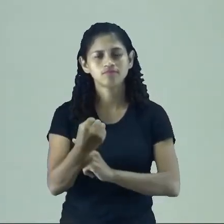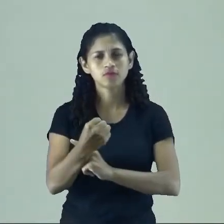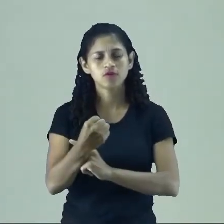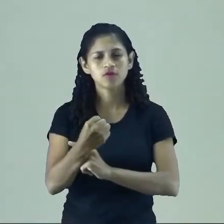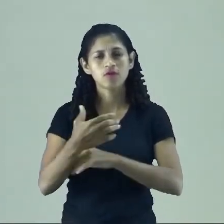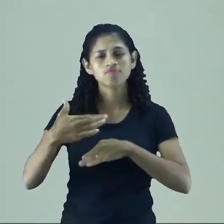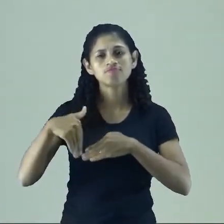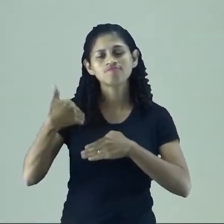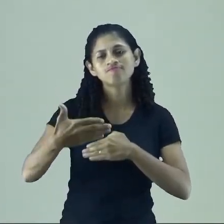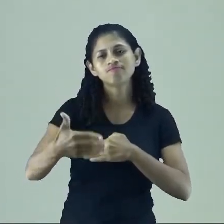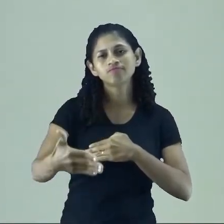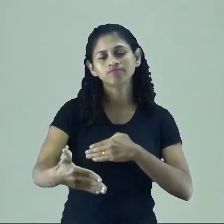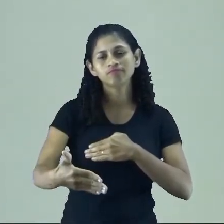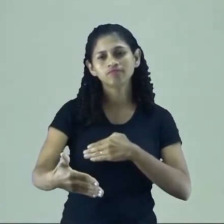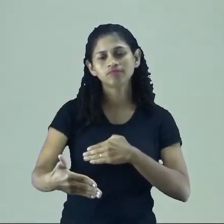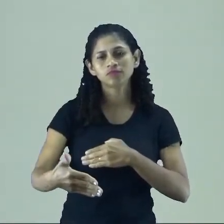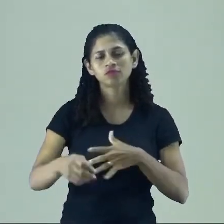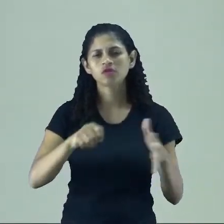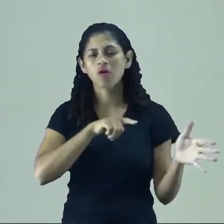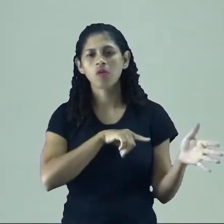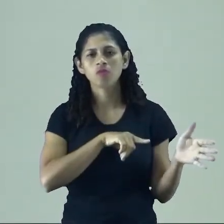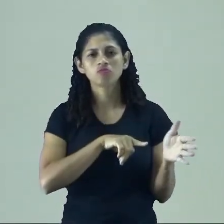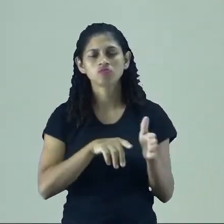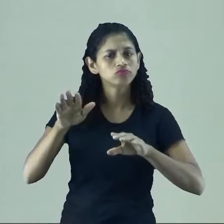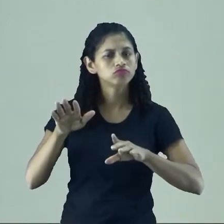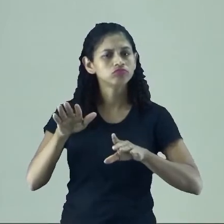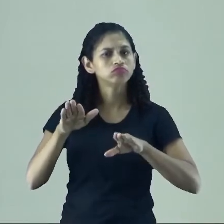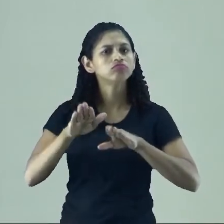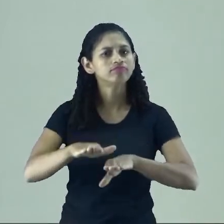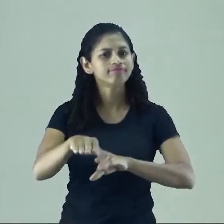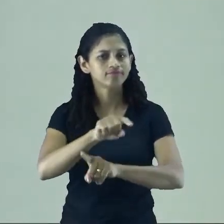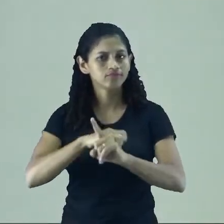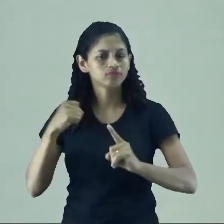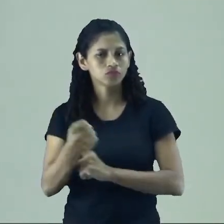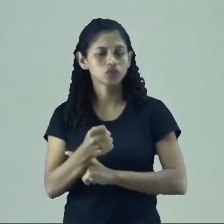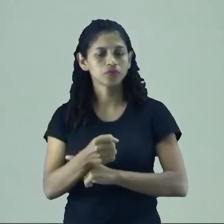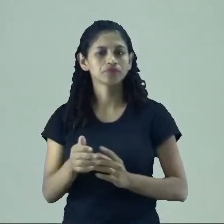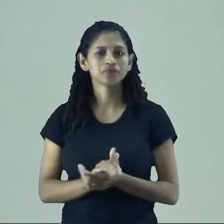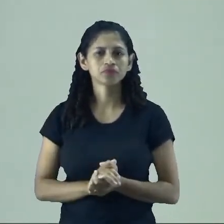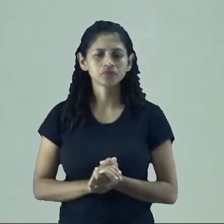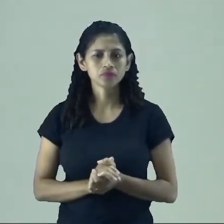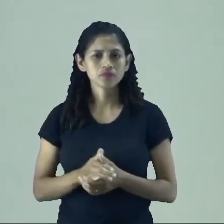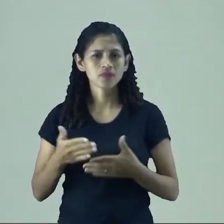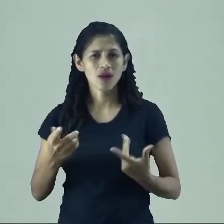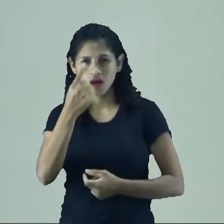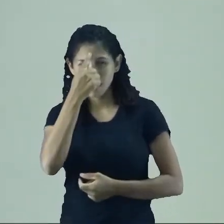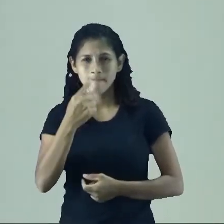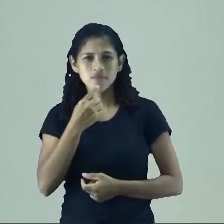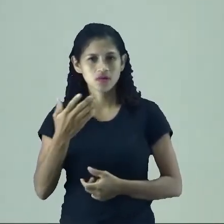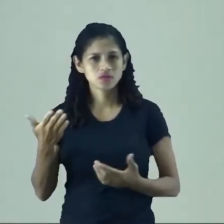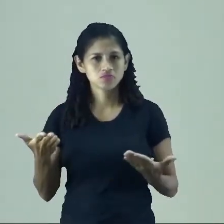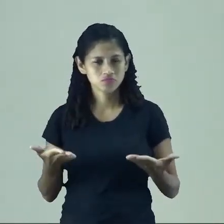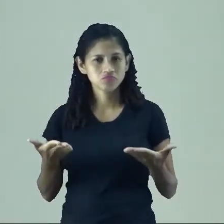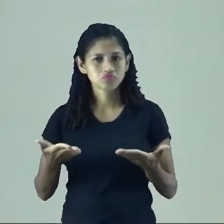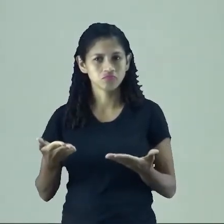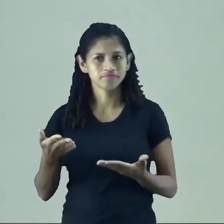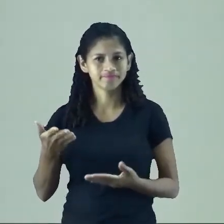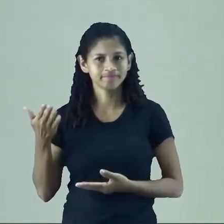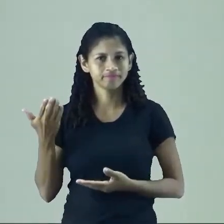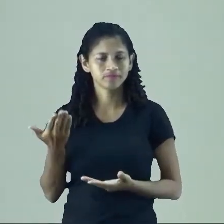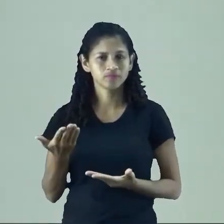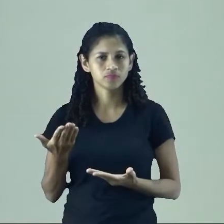empregado, principalmente, e essa é a essência de todo e qualquer sindicato, é ter uma